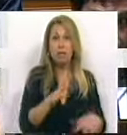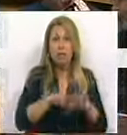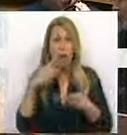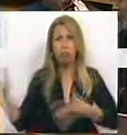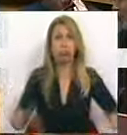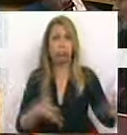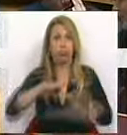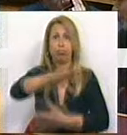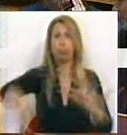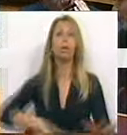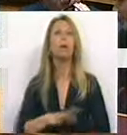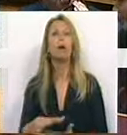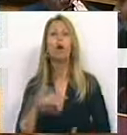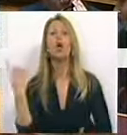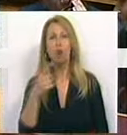desorientação?